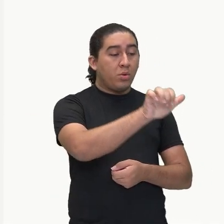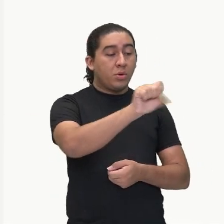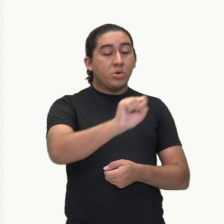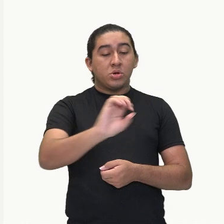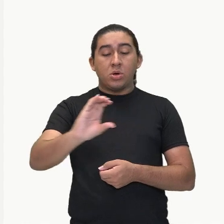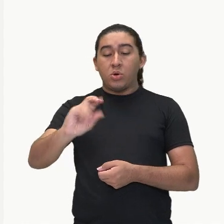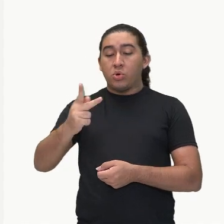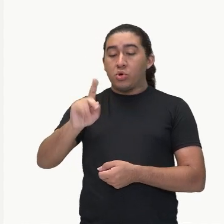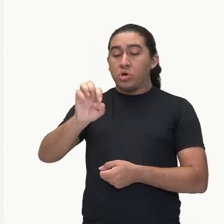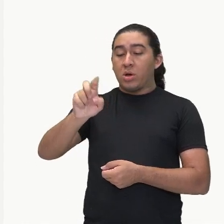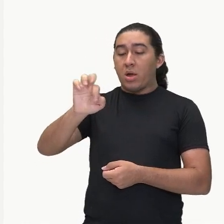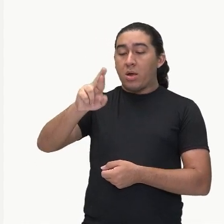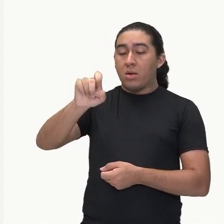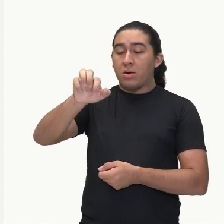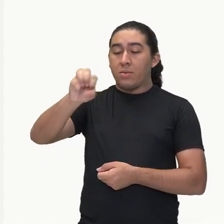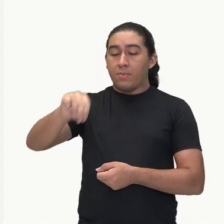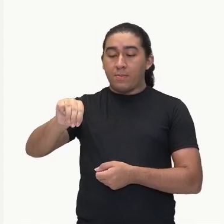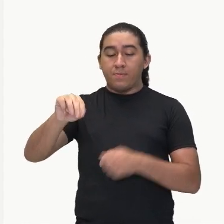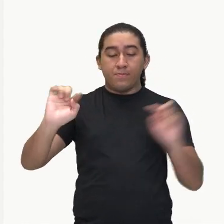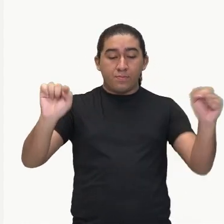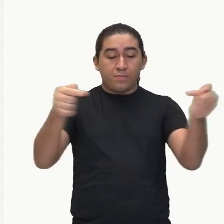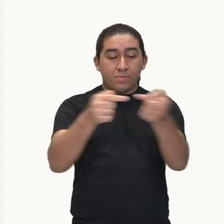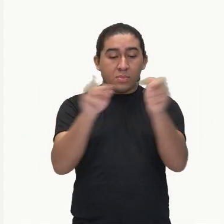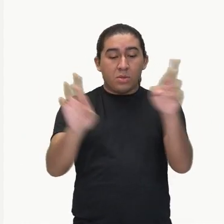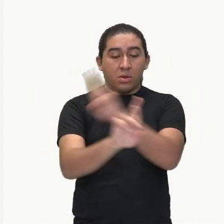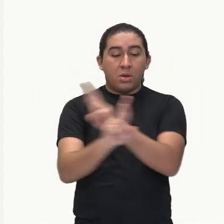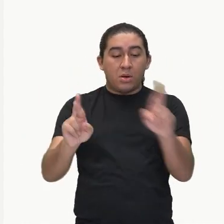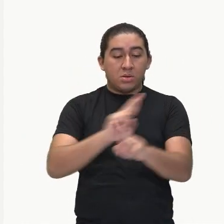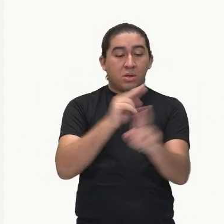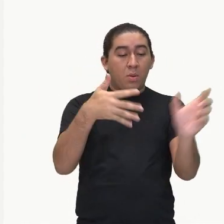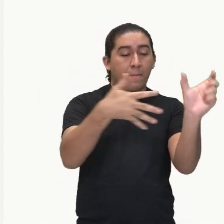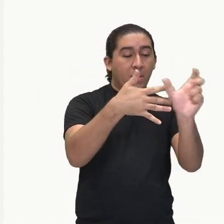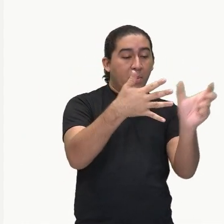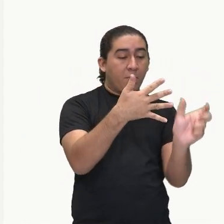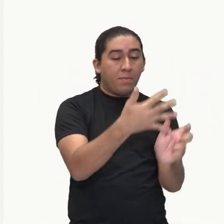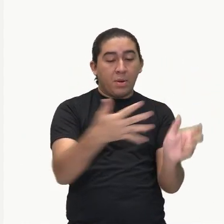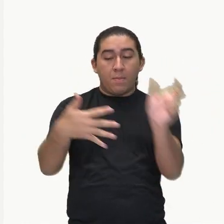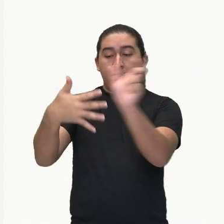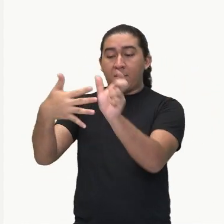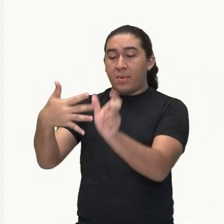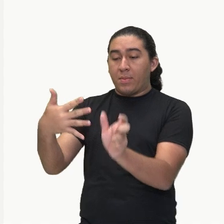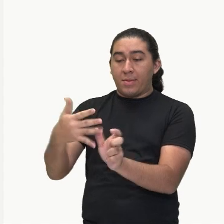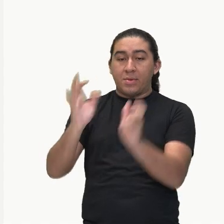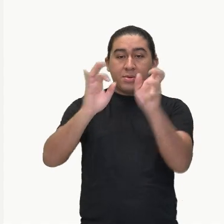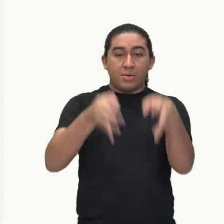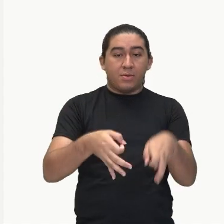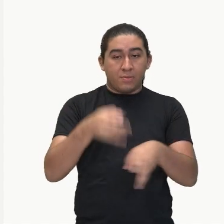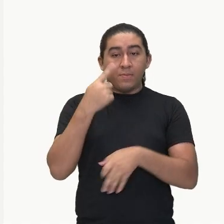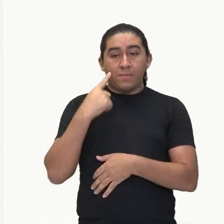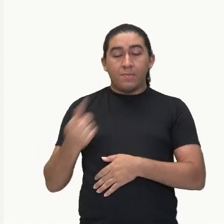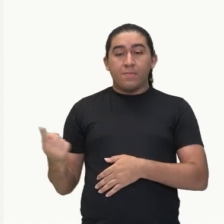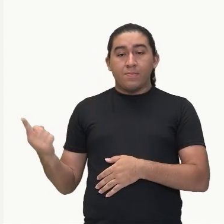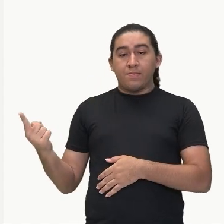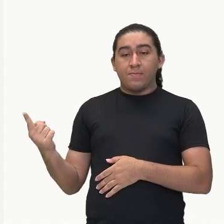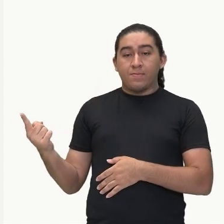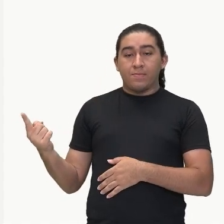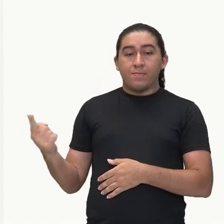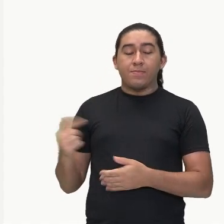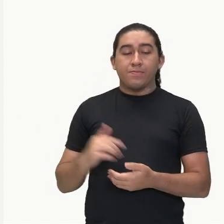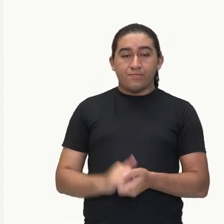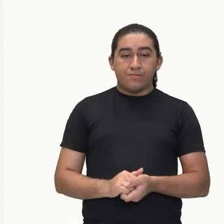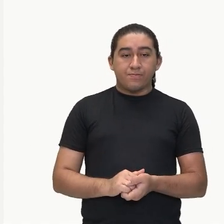Quis 1. Mais de uma mulher quis. Mais de 2 pessoas chegaram.